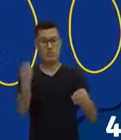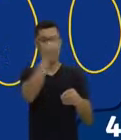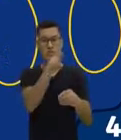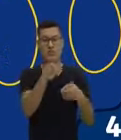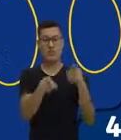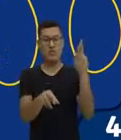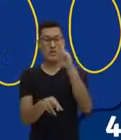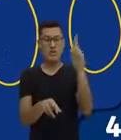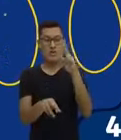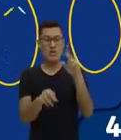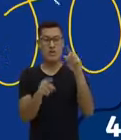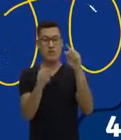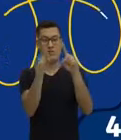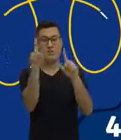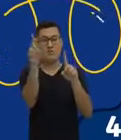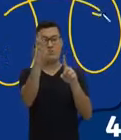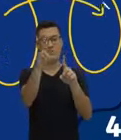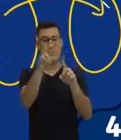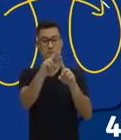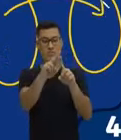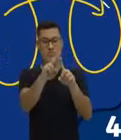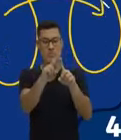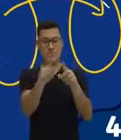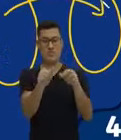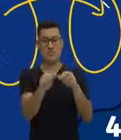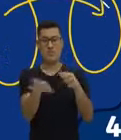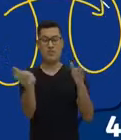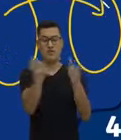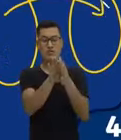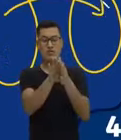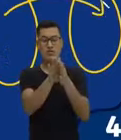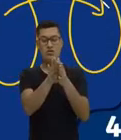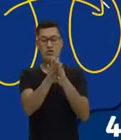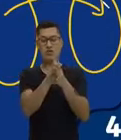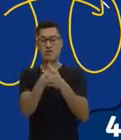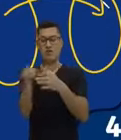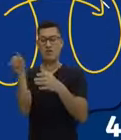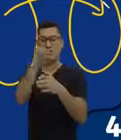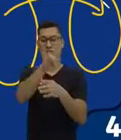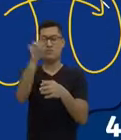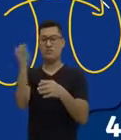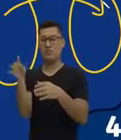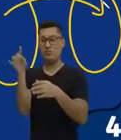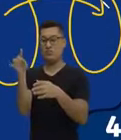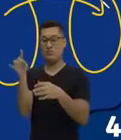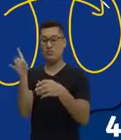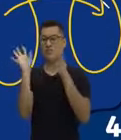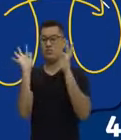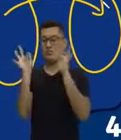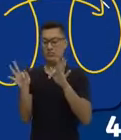né? Ou seja, da onde sai a seta e aonde chega a seta, ela vai ser uma função afim